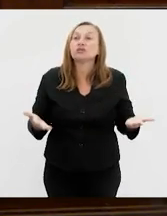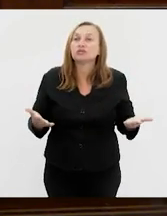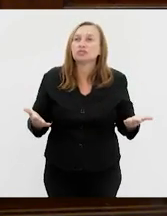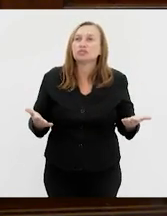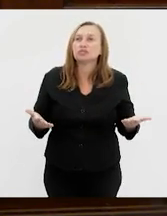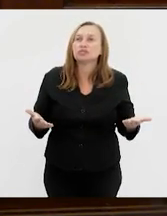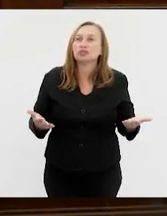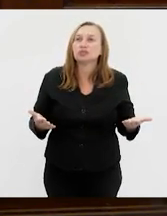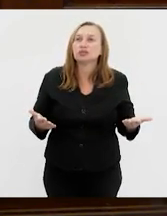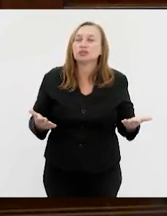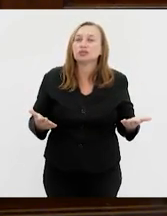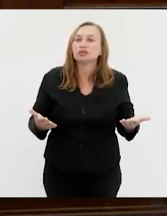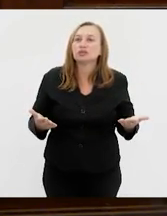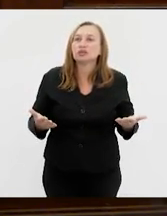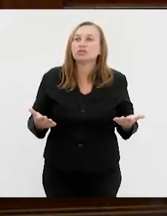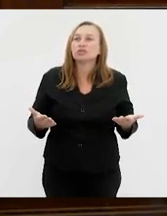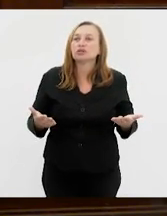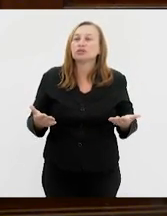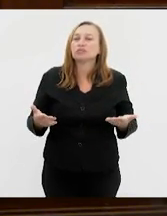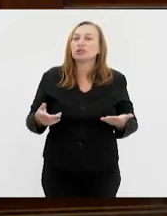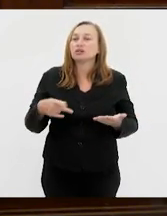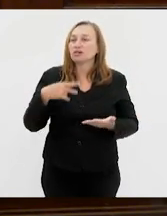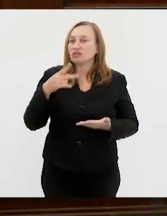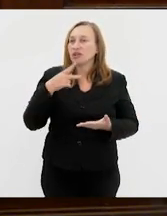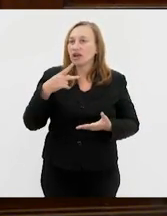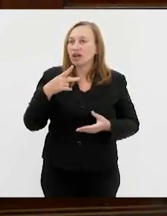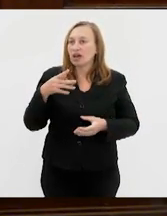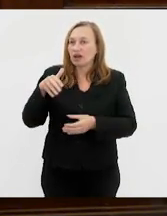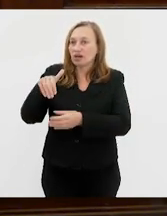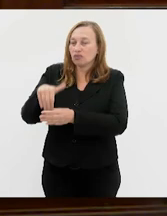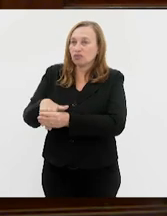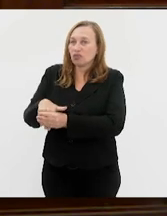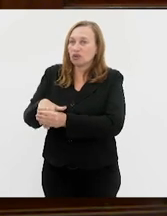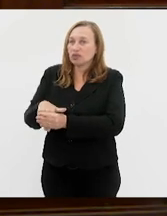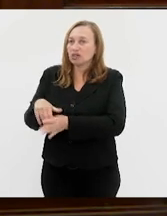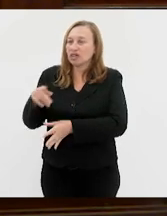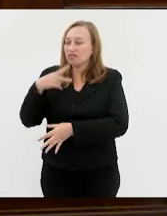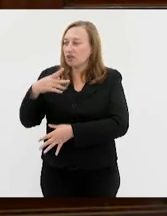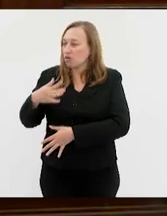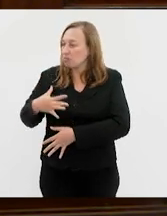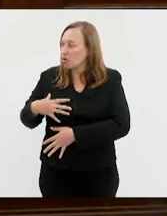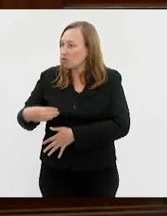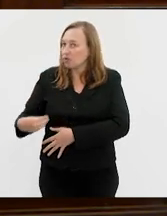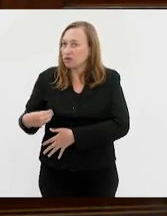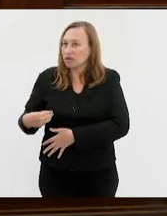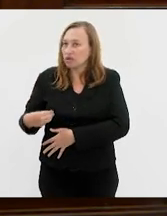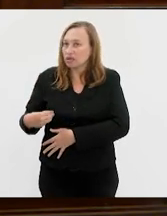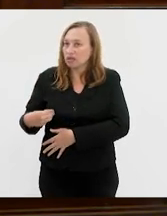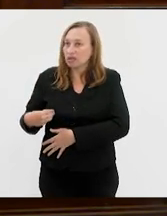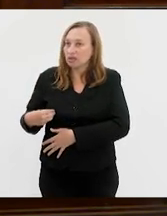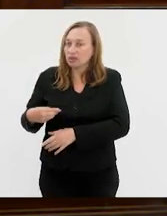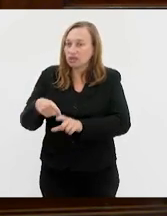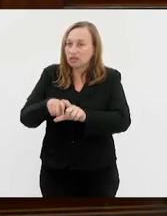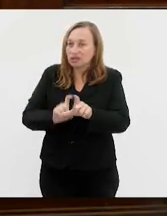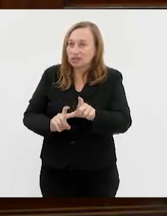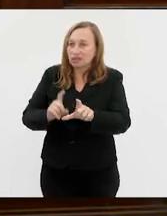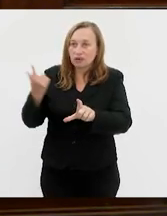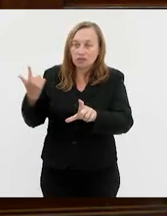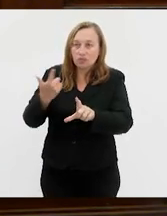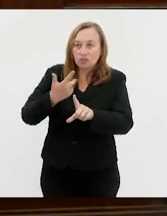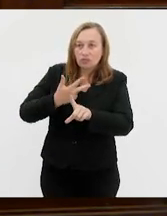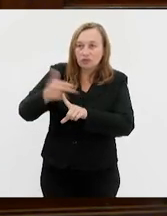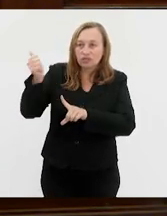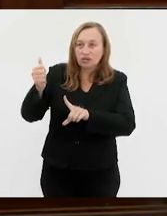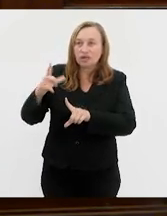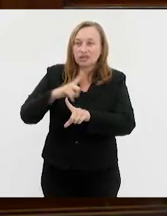o relator começou a cantar o voto, ele agarrou no meu braço e falou assim: meu filho, ganhamos a emancipação. E aí ele falou: fica